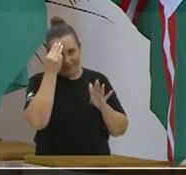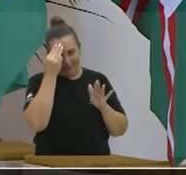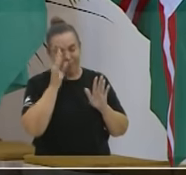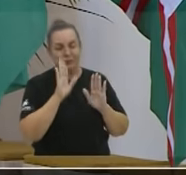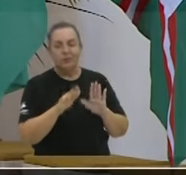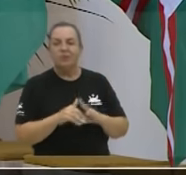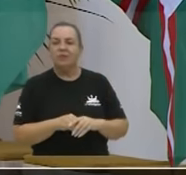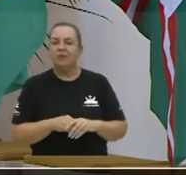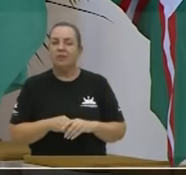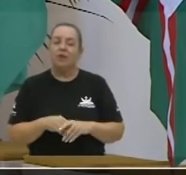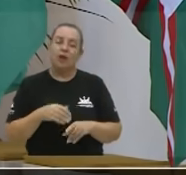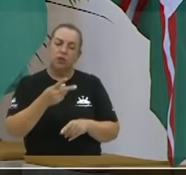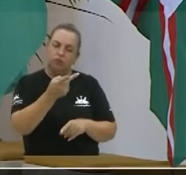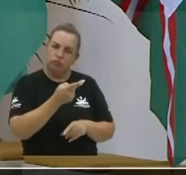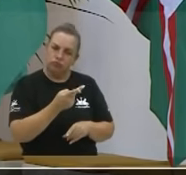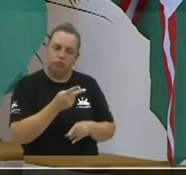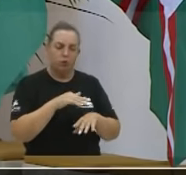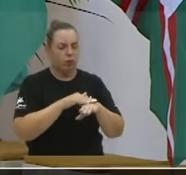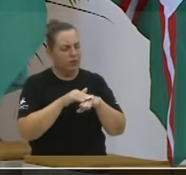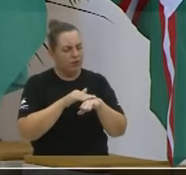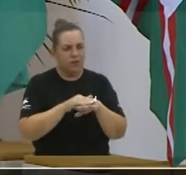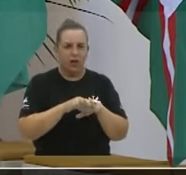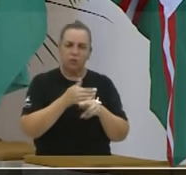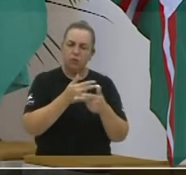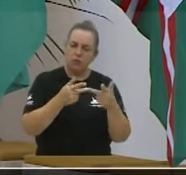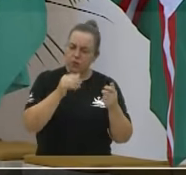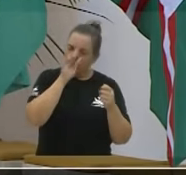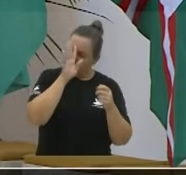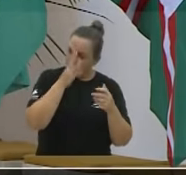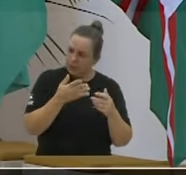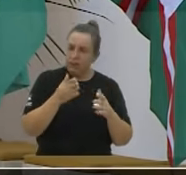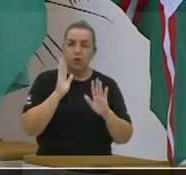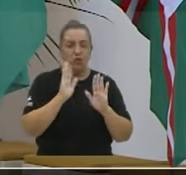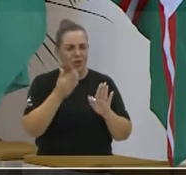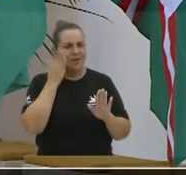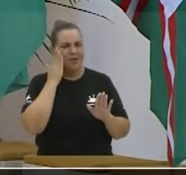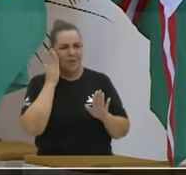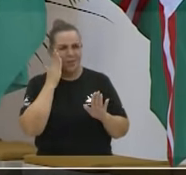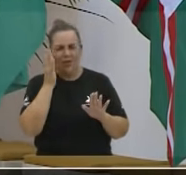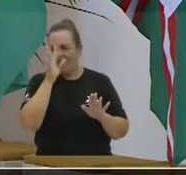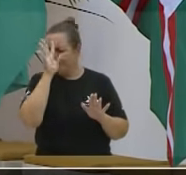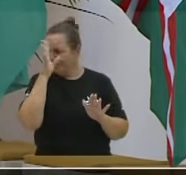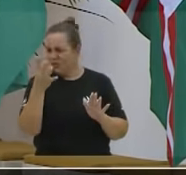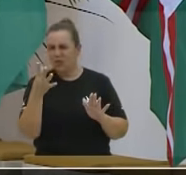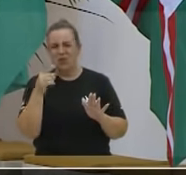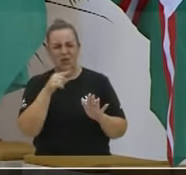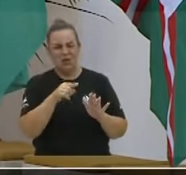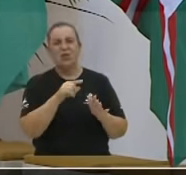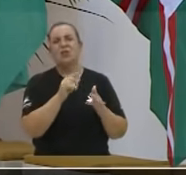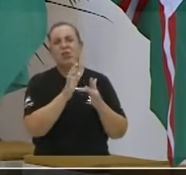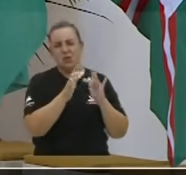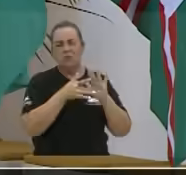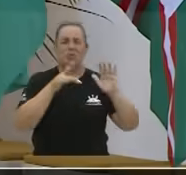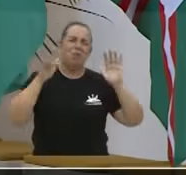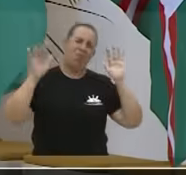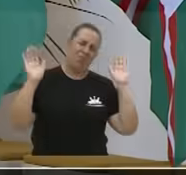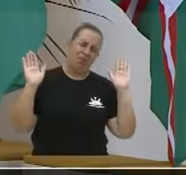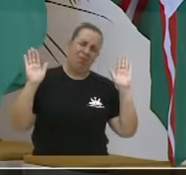Certamente eles conversavam sobre o que ia acontecer. Já estava claro a decisão de matar Jesus.